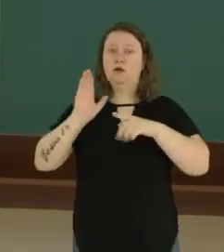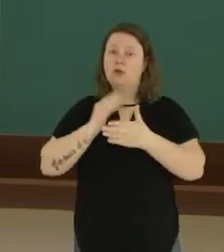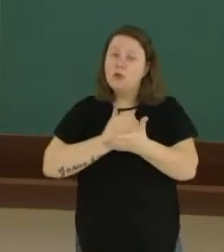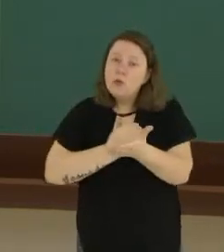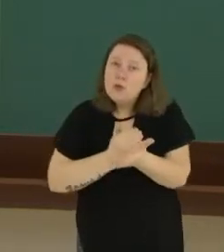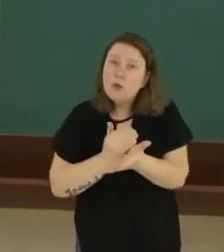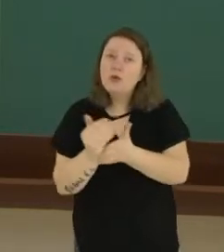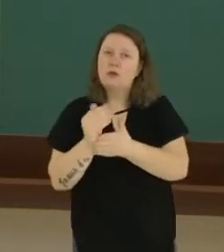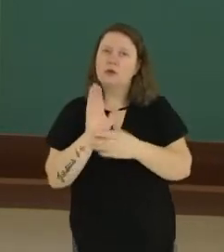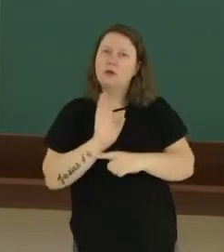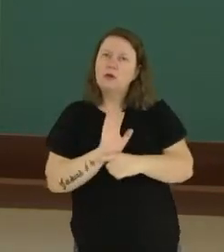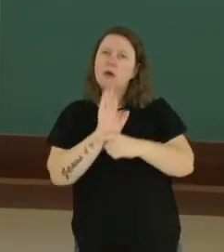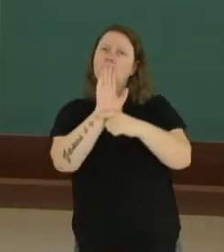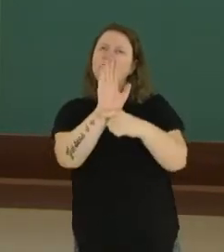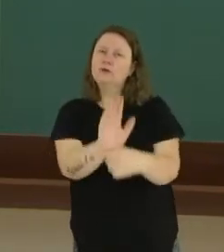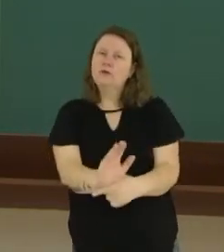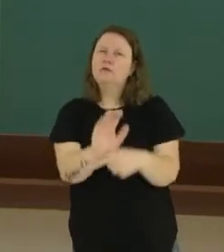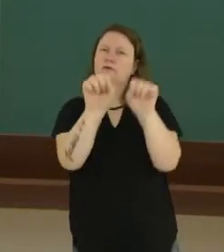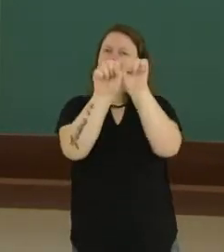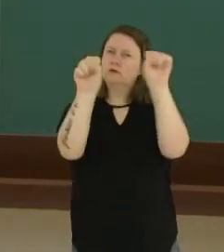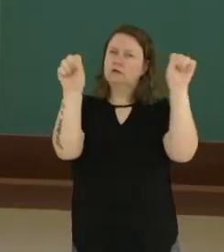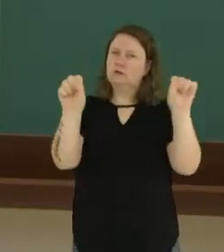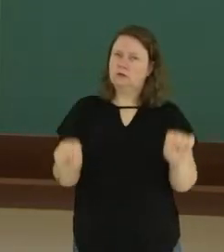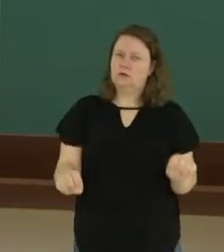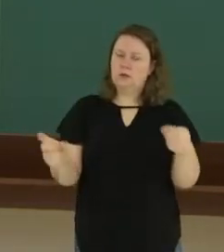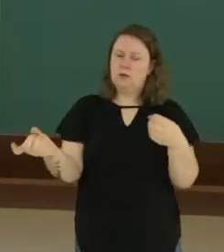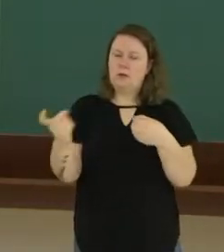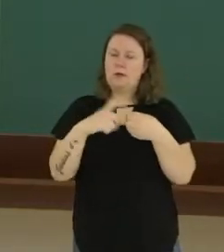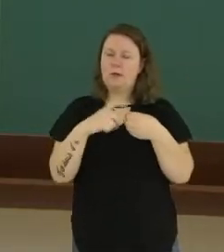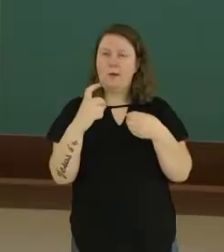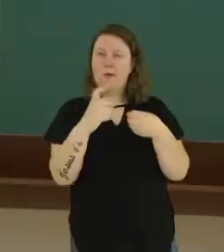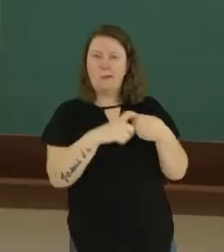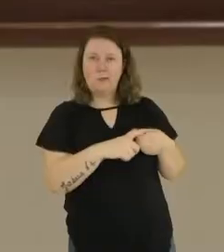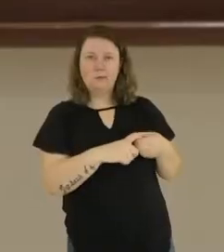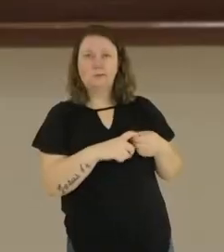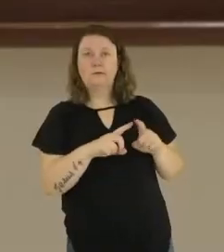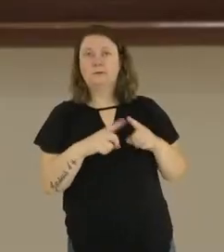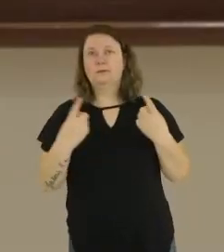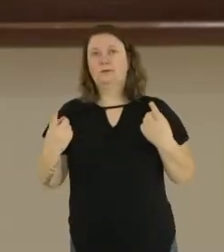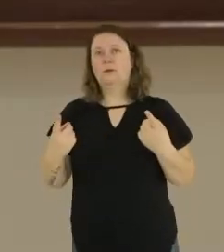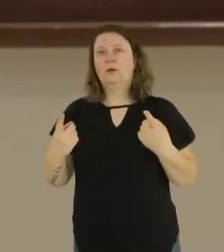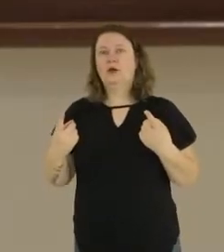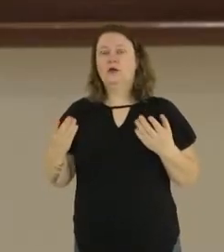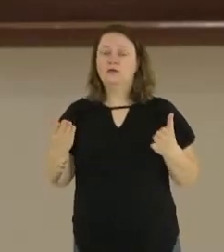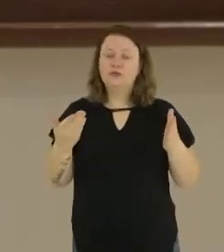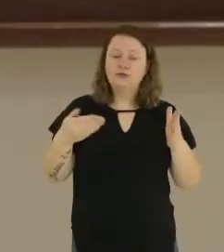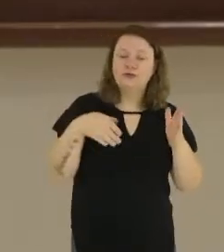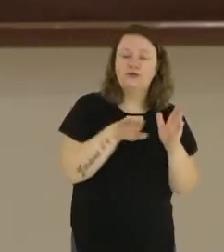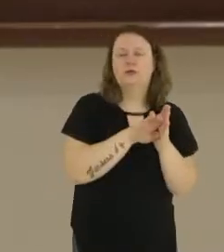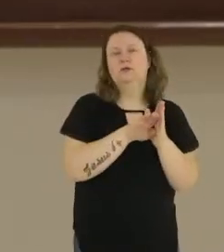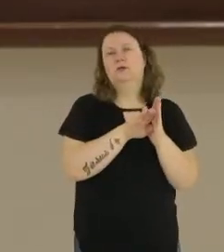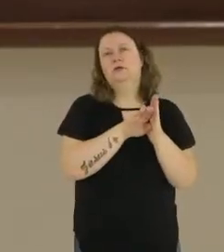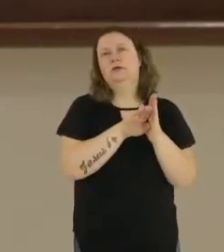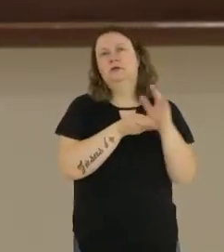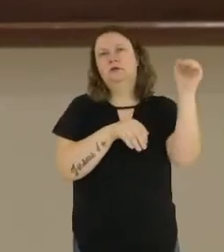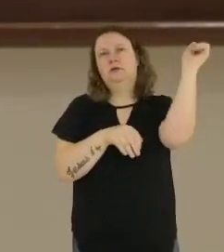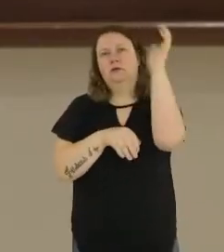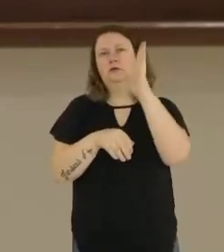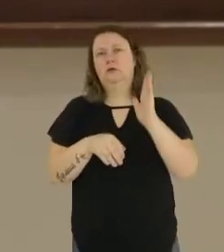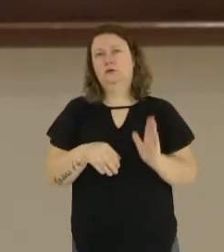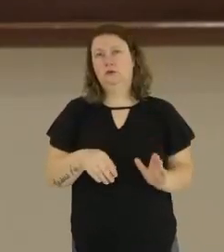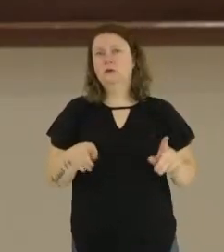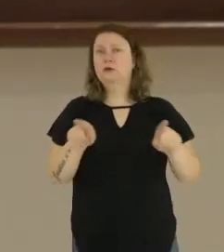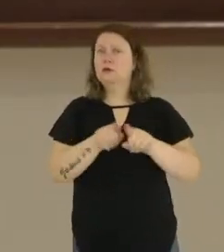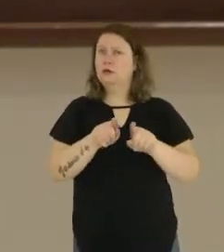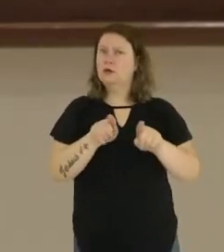beneficiados com um sistema de parceria, mas nós vamos ver que essa vinda vai acabar transformando também um